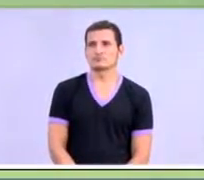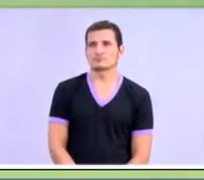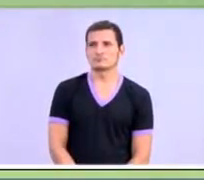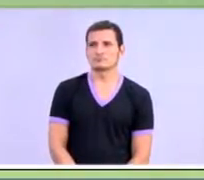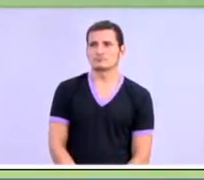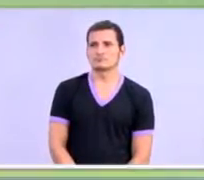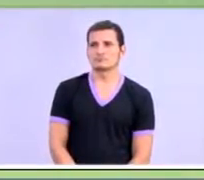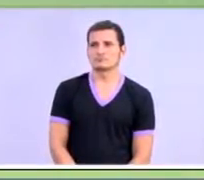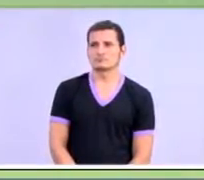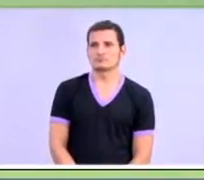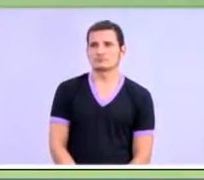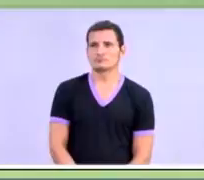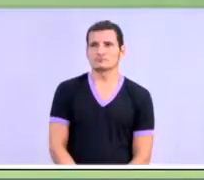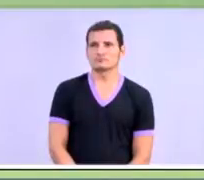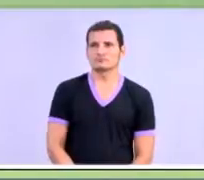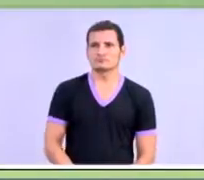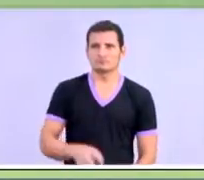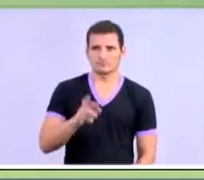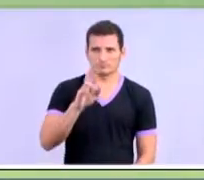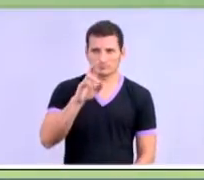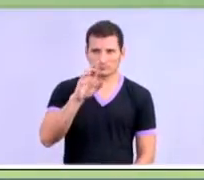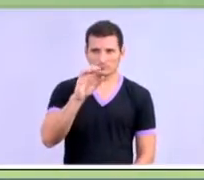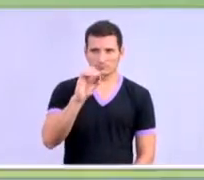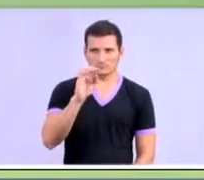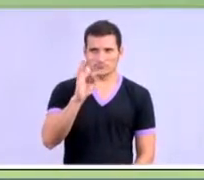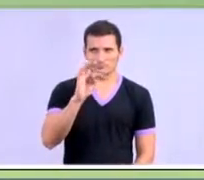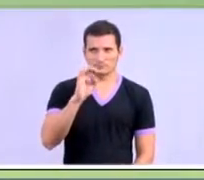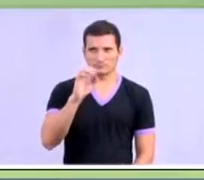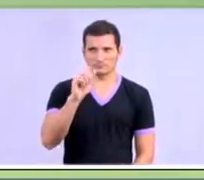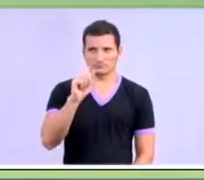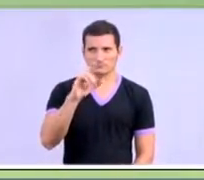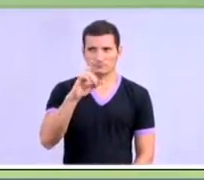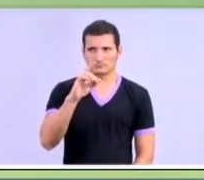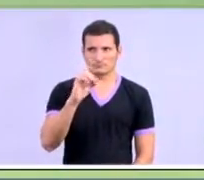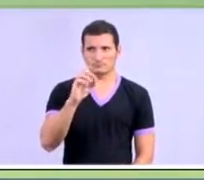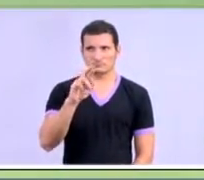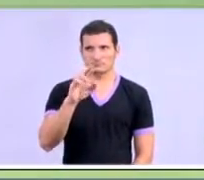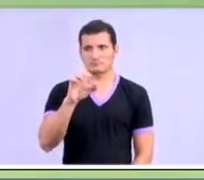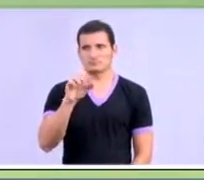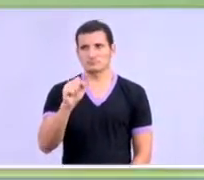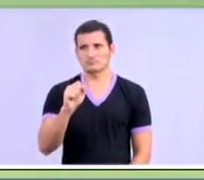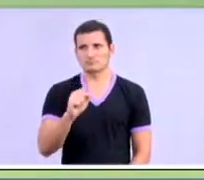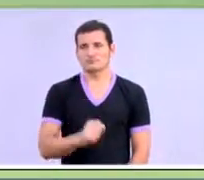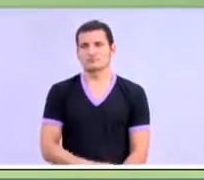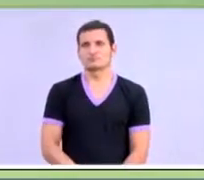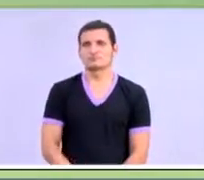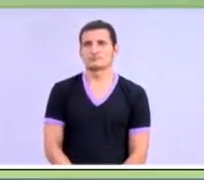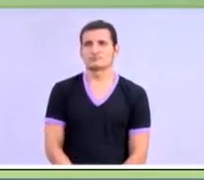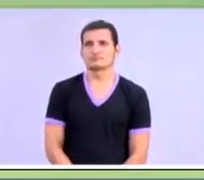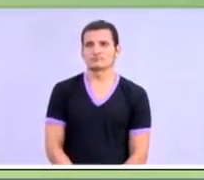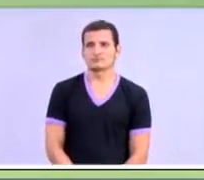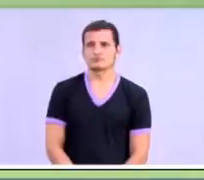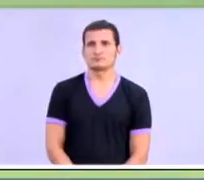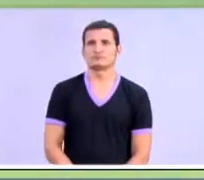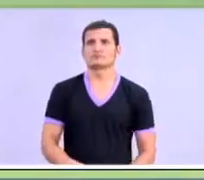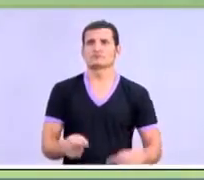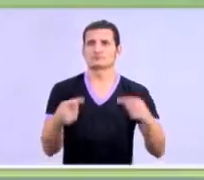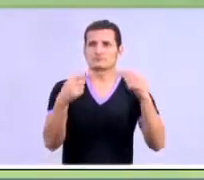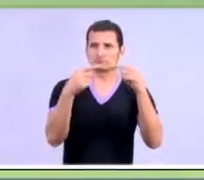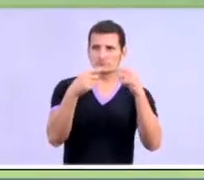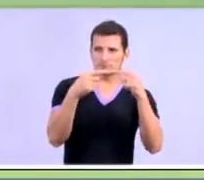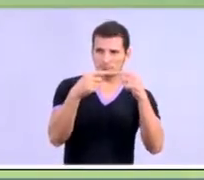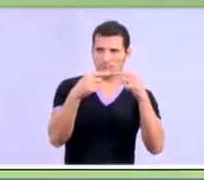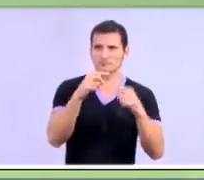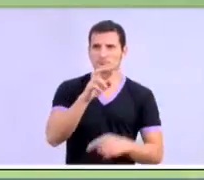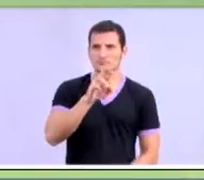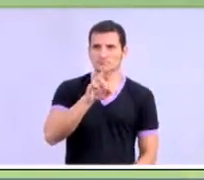camada. E os roteadores, né, que está associado à camada de rede, camada 3.